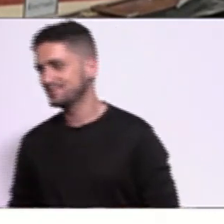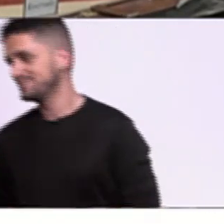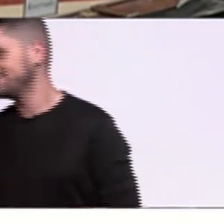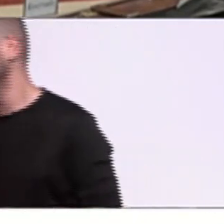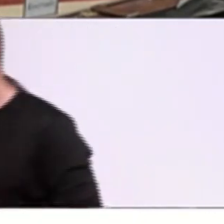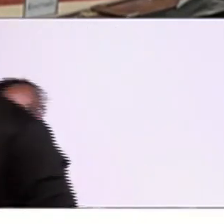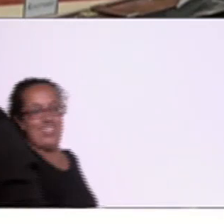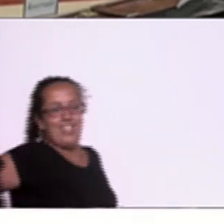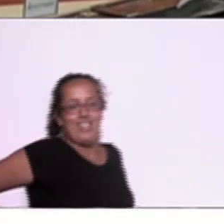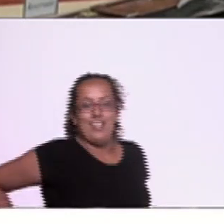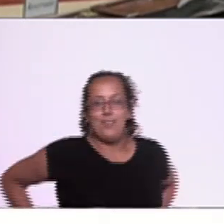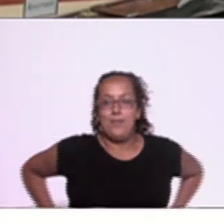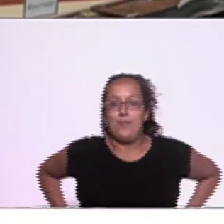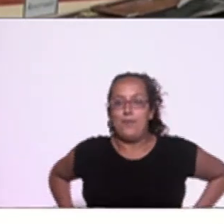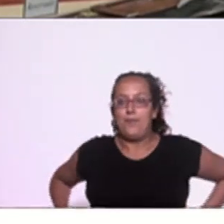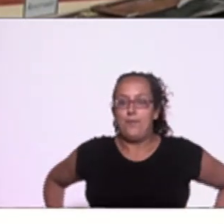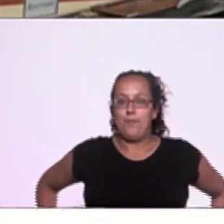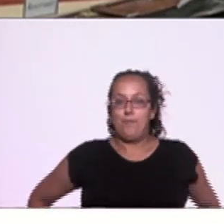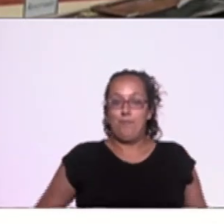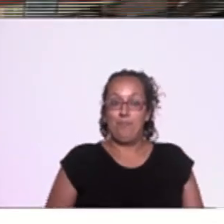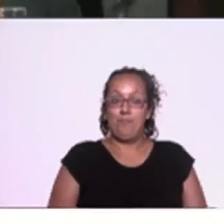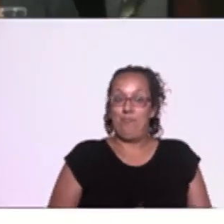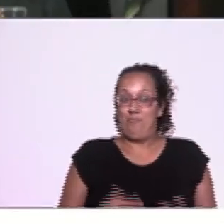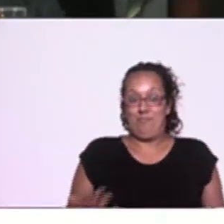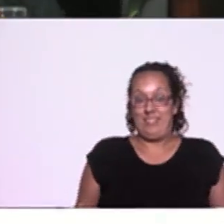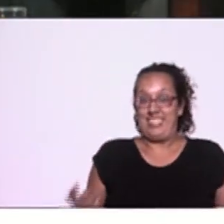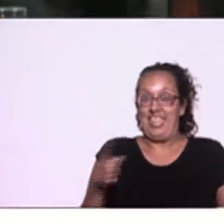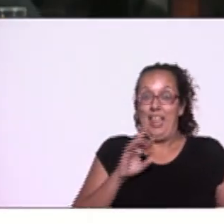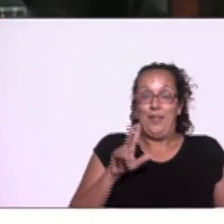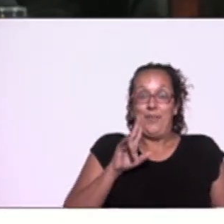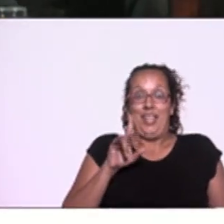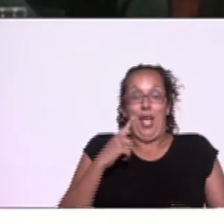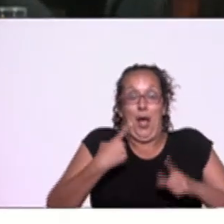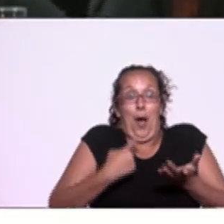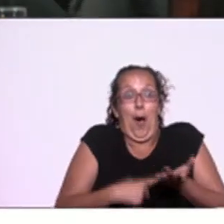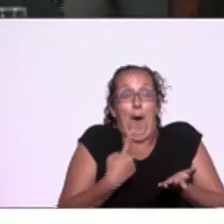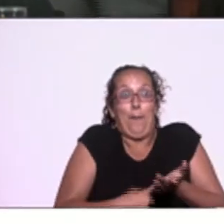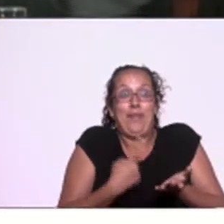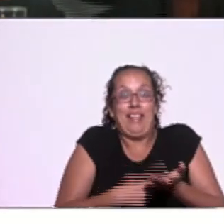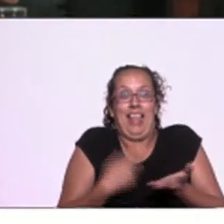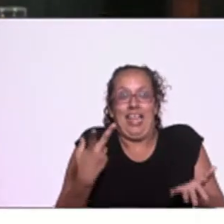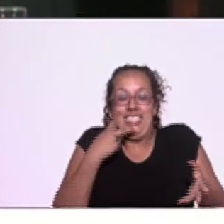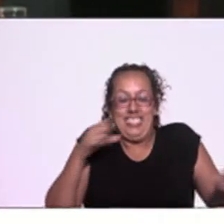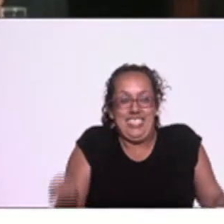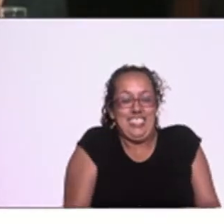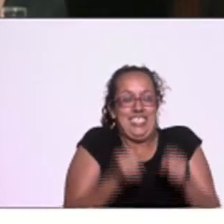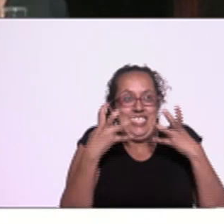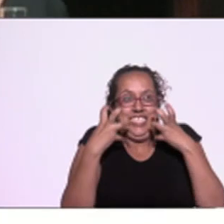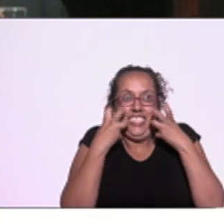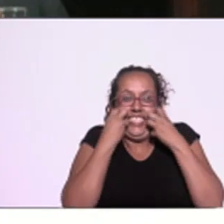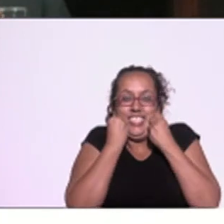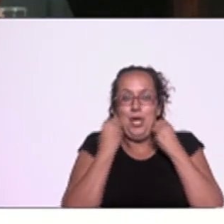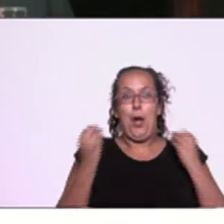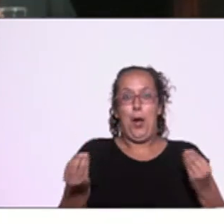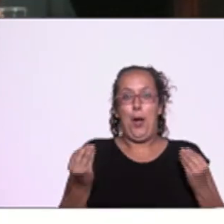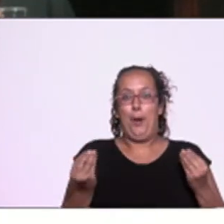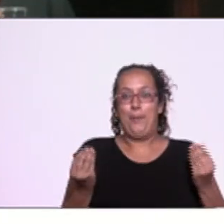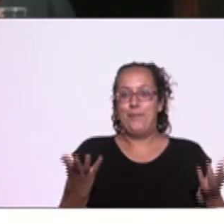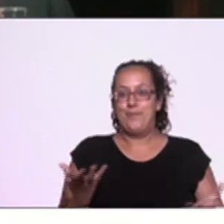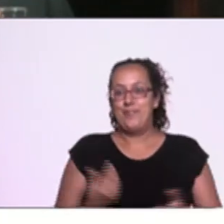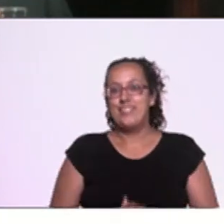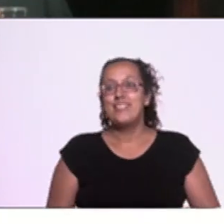Esse presente não estava no script, quebrou todos os protocolos, mas